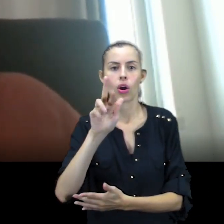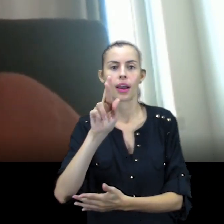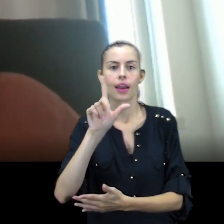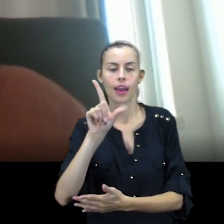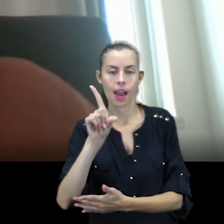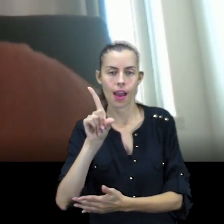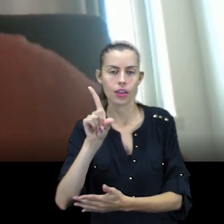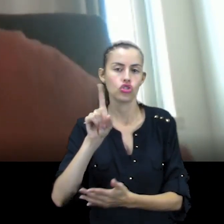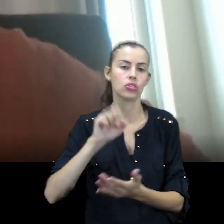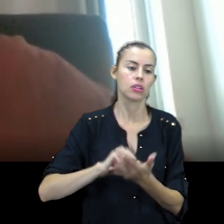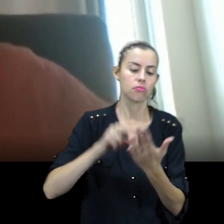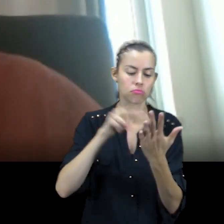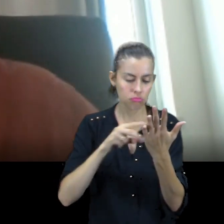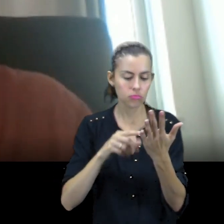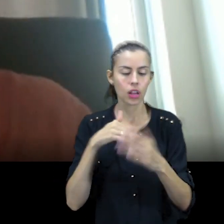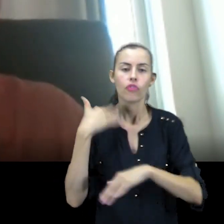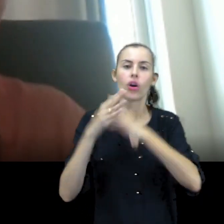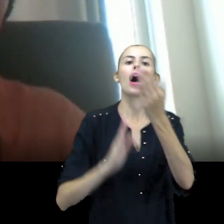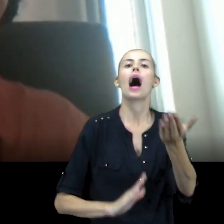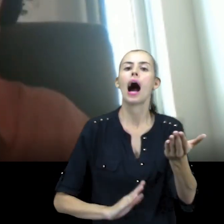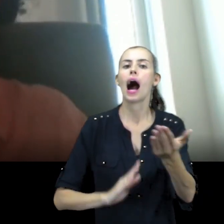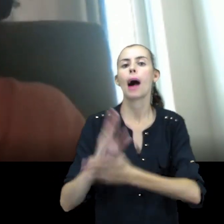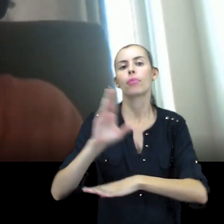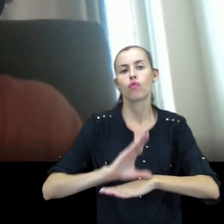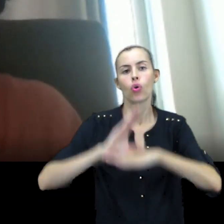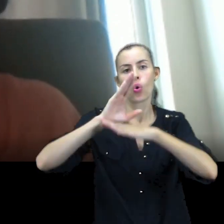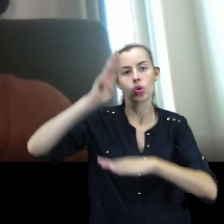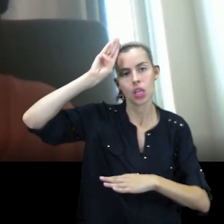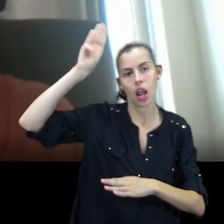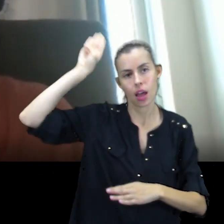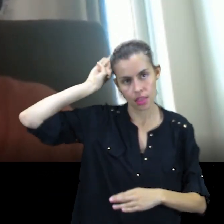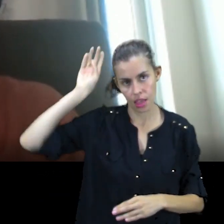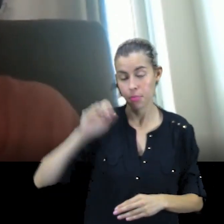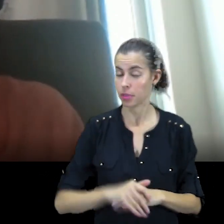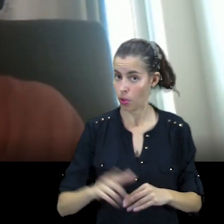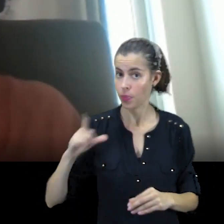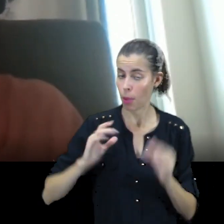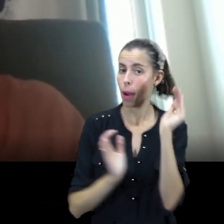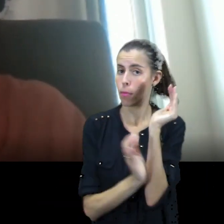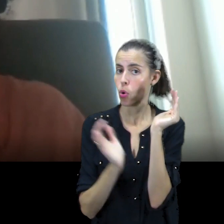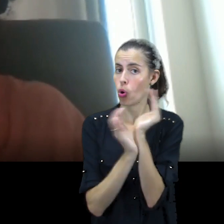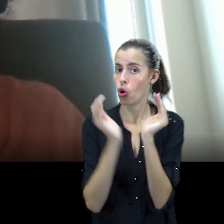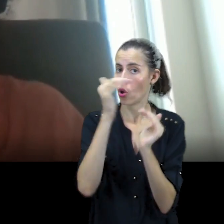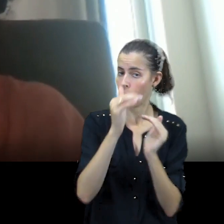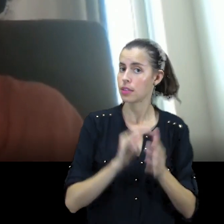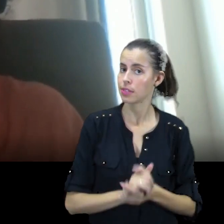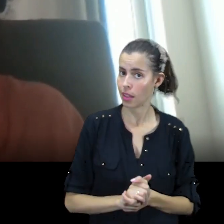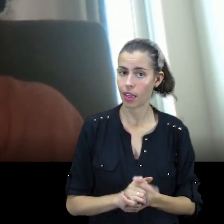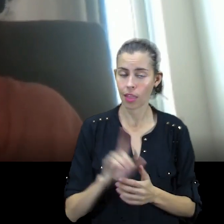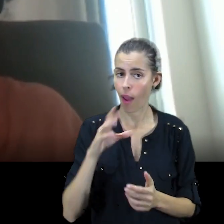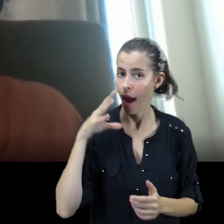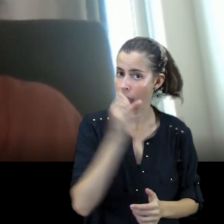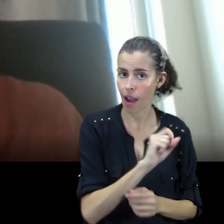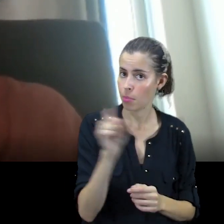com que esses processos eles não andem de maneira tão rápida. Eu acho positiva, porque significa que são propostas